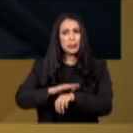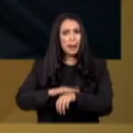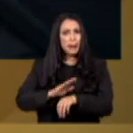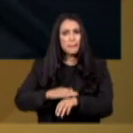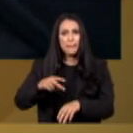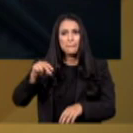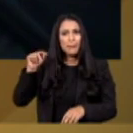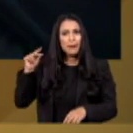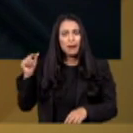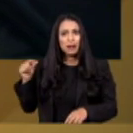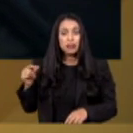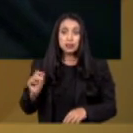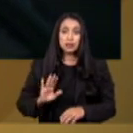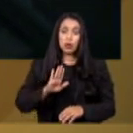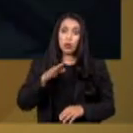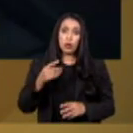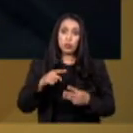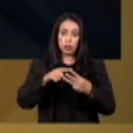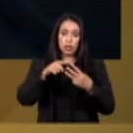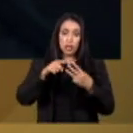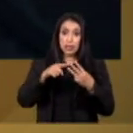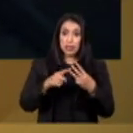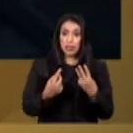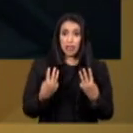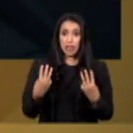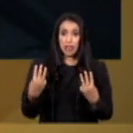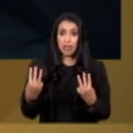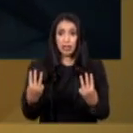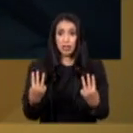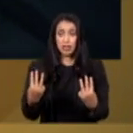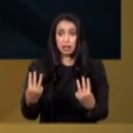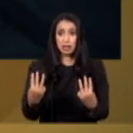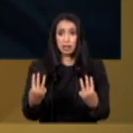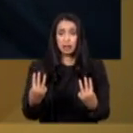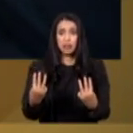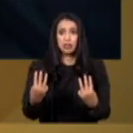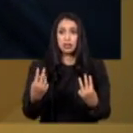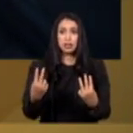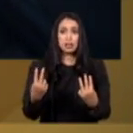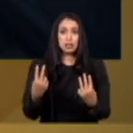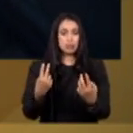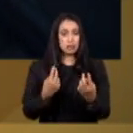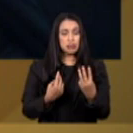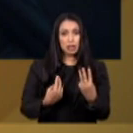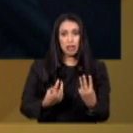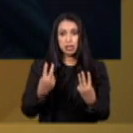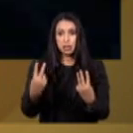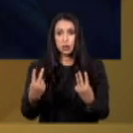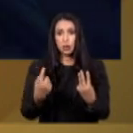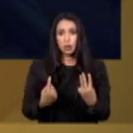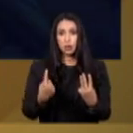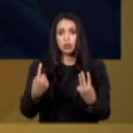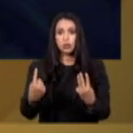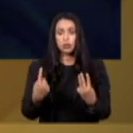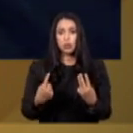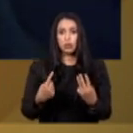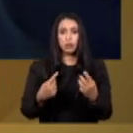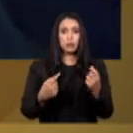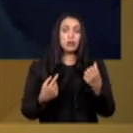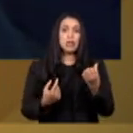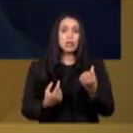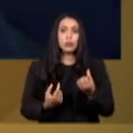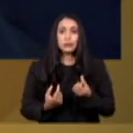mais extensiva e colocar a preso para cada cargo para 3 mais ou menos seis desembargadores